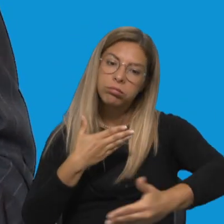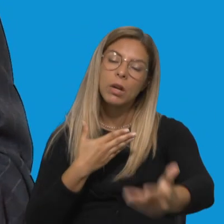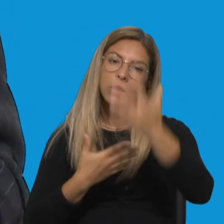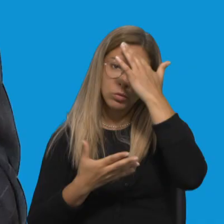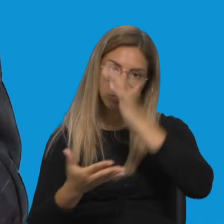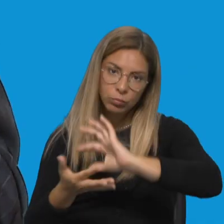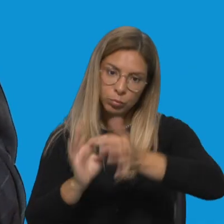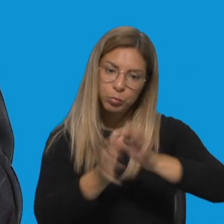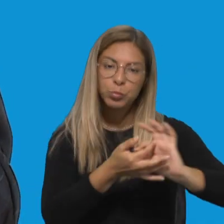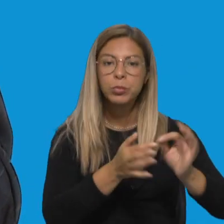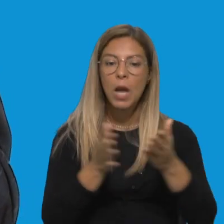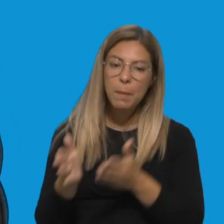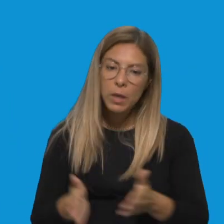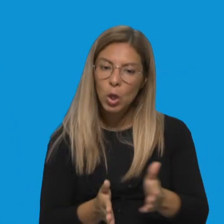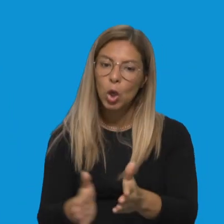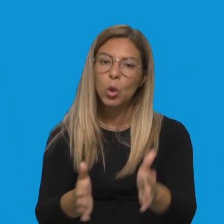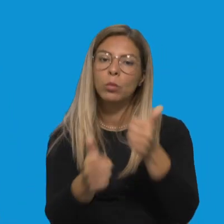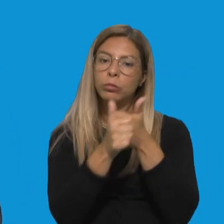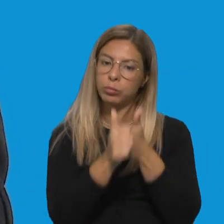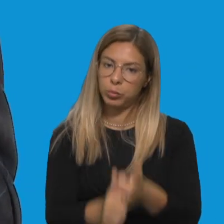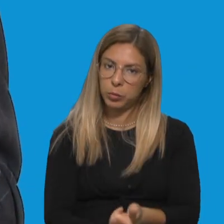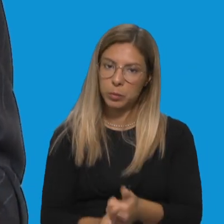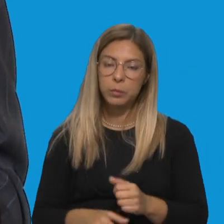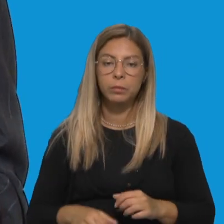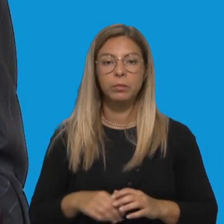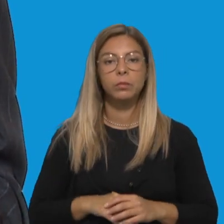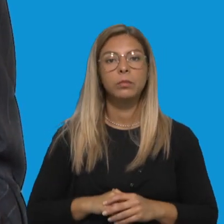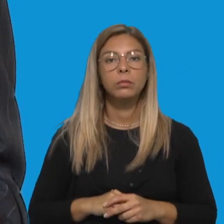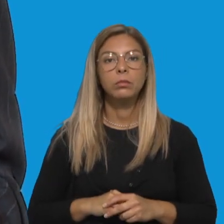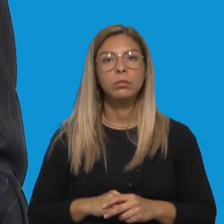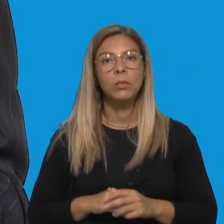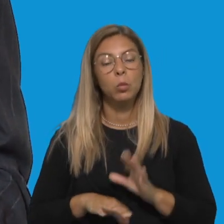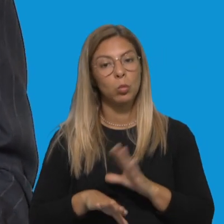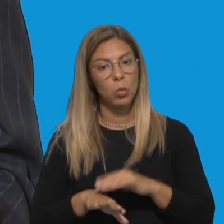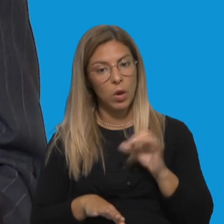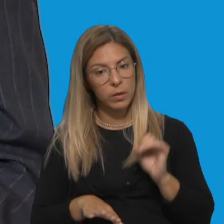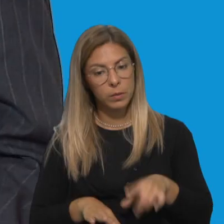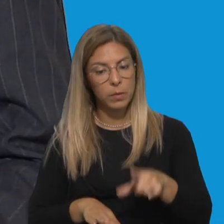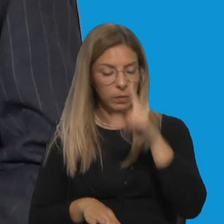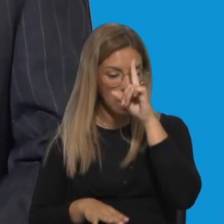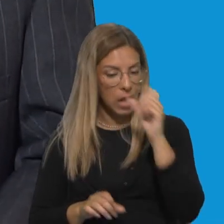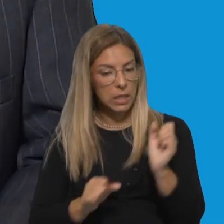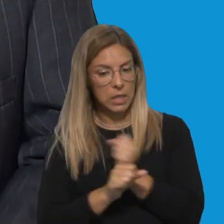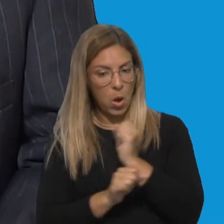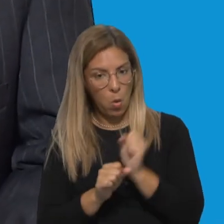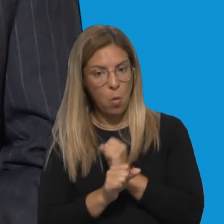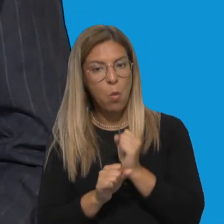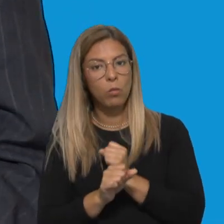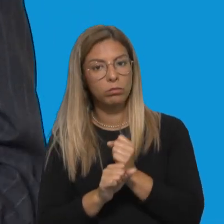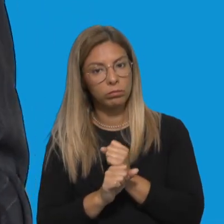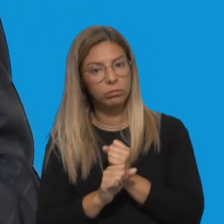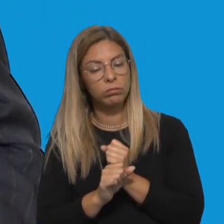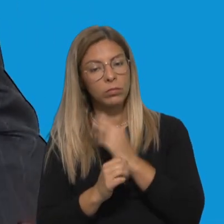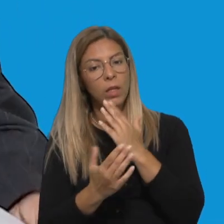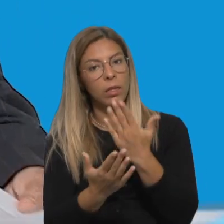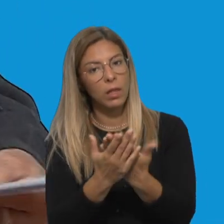à caminhada da comunidade apostólica. É pela ação do Espírito Santo derramada no coração dos